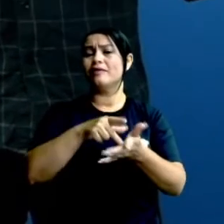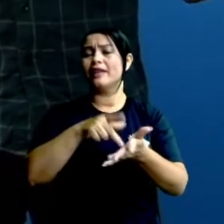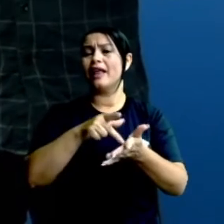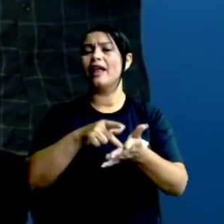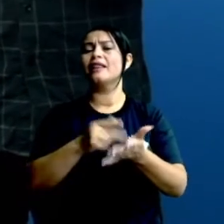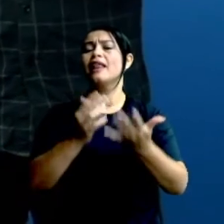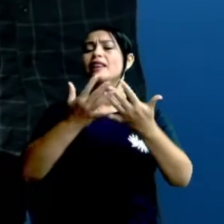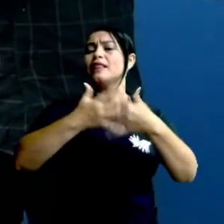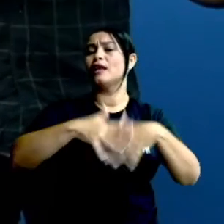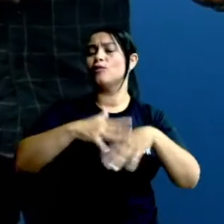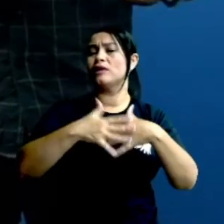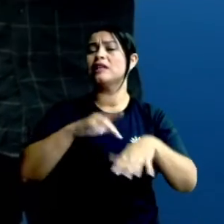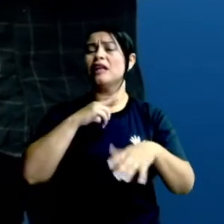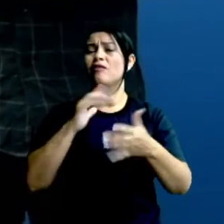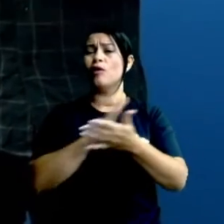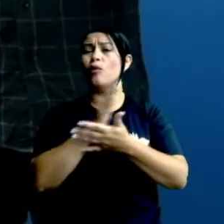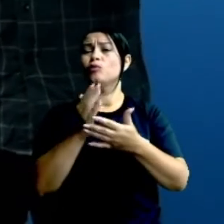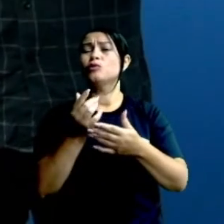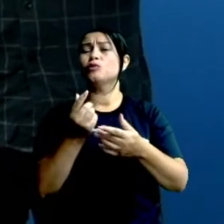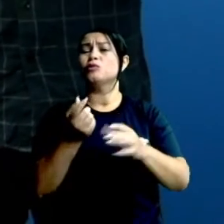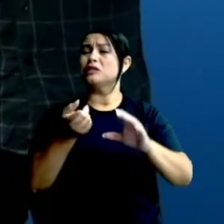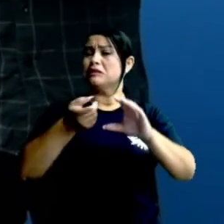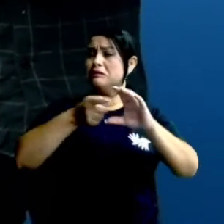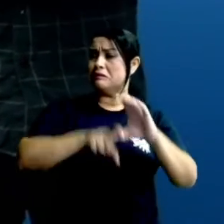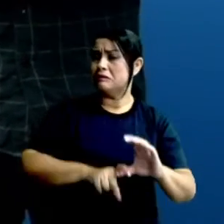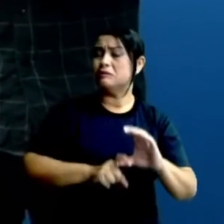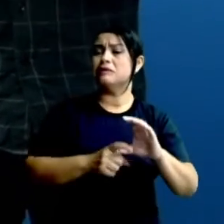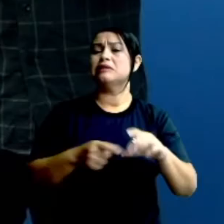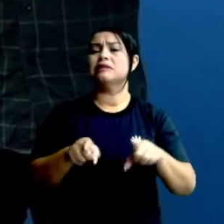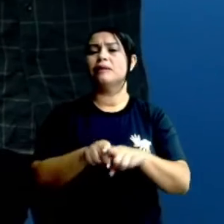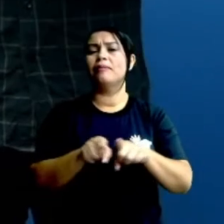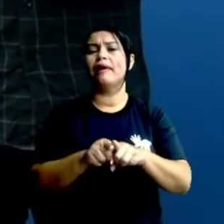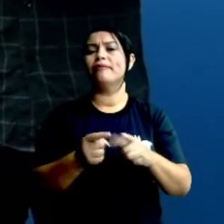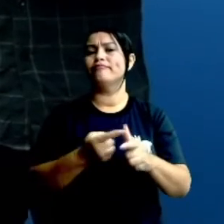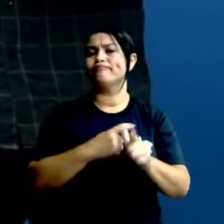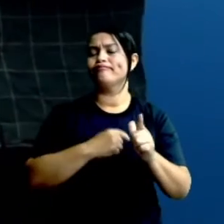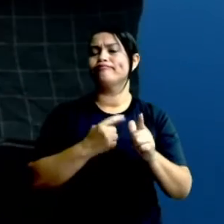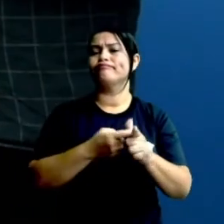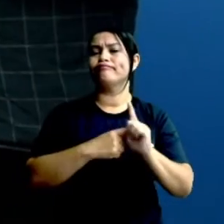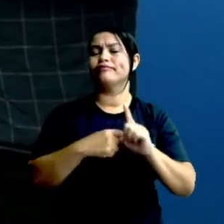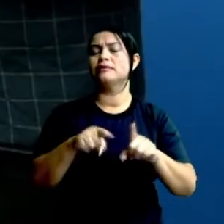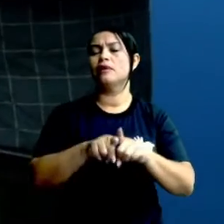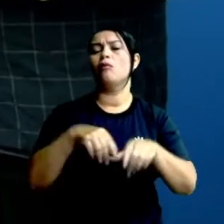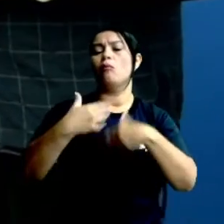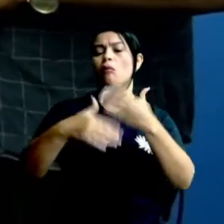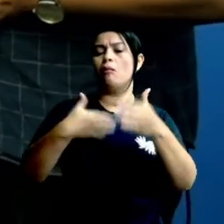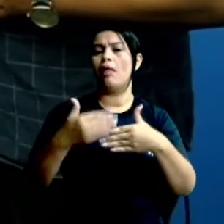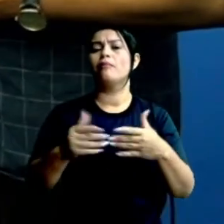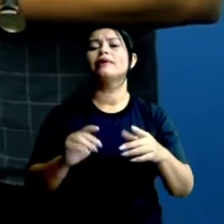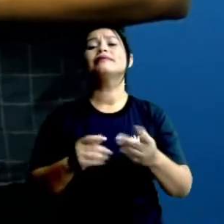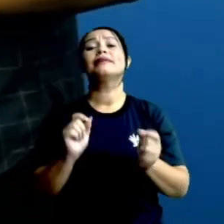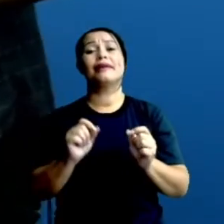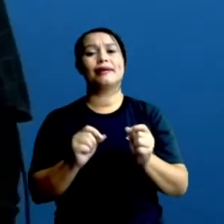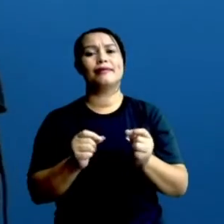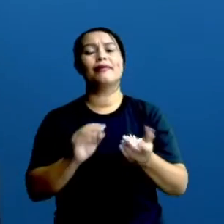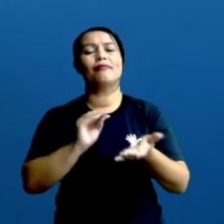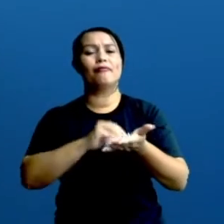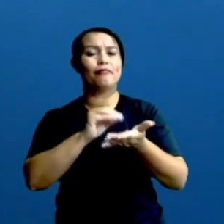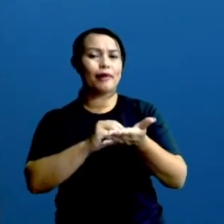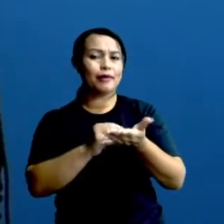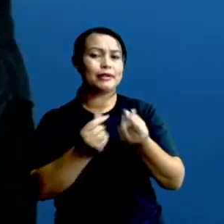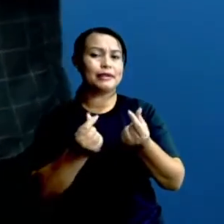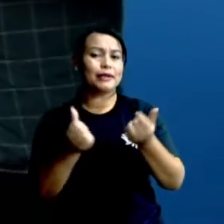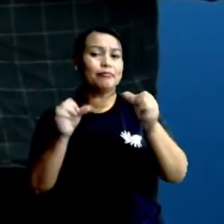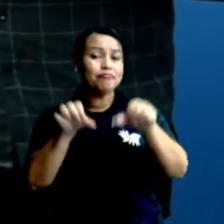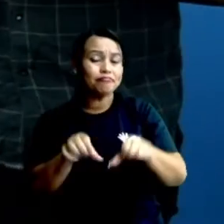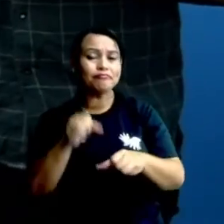também gerou algumas dívidas, né, alguns problemas econômicos que posteriormente desencadearam crises no nosso país, tá bom? Aí eu trago destaque para a